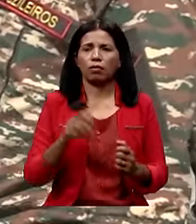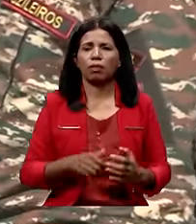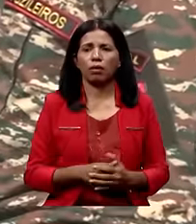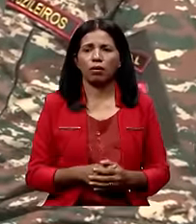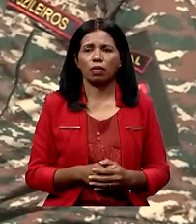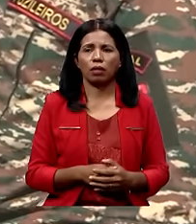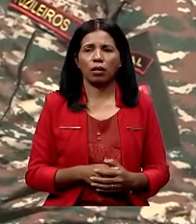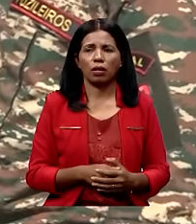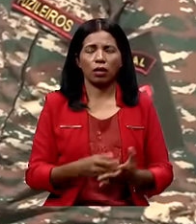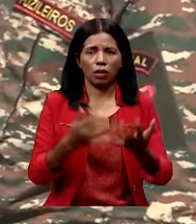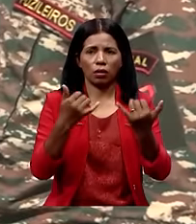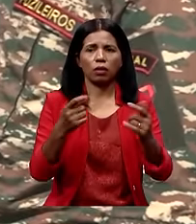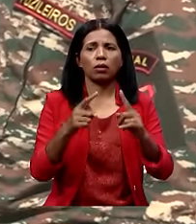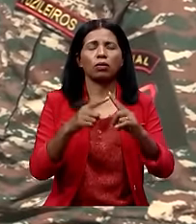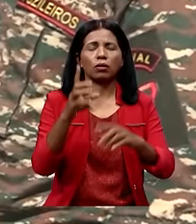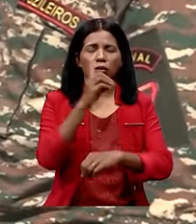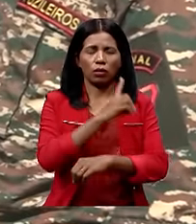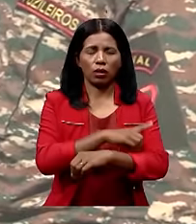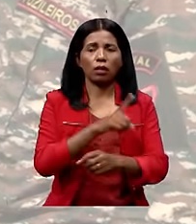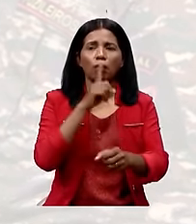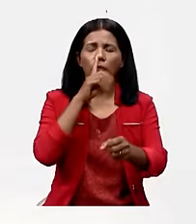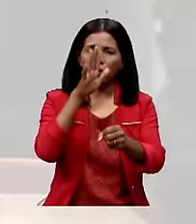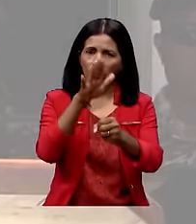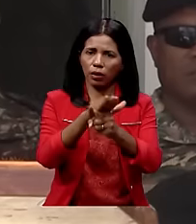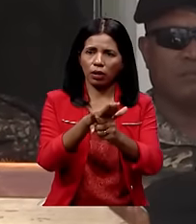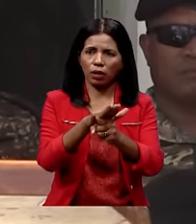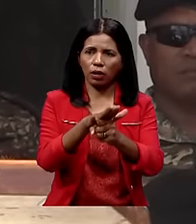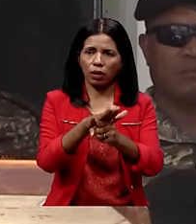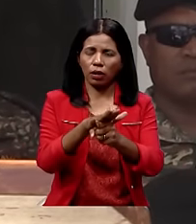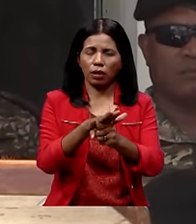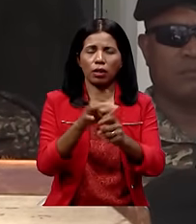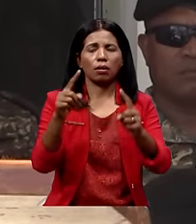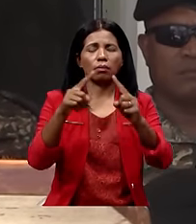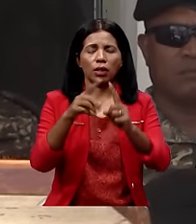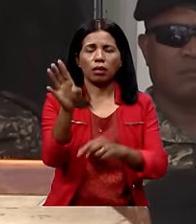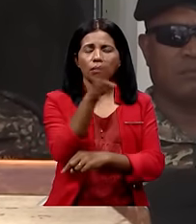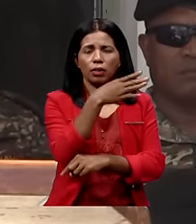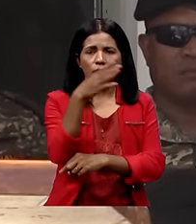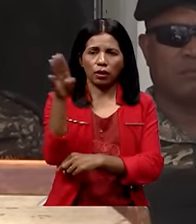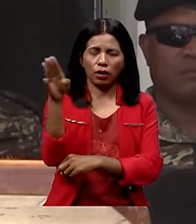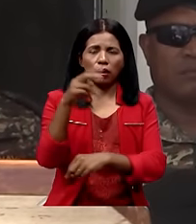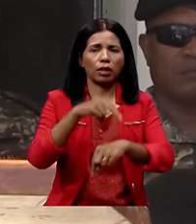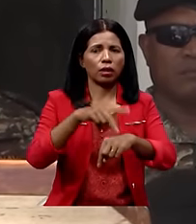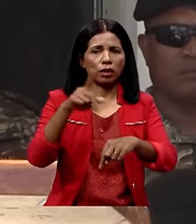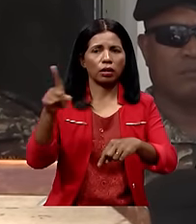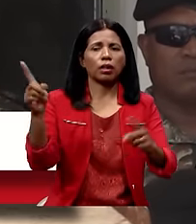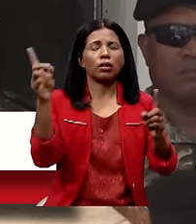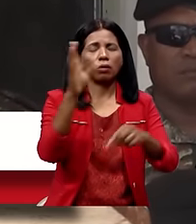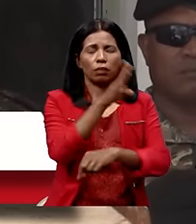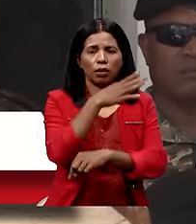nebe ouvin halo juramento, ba bandeira nacional, mostra ba bandeira